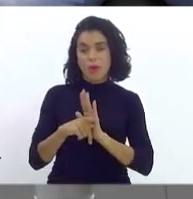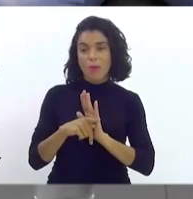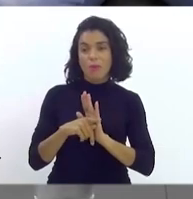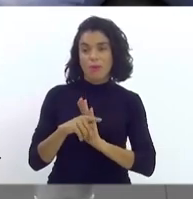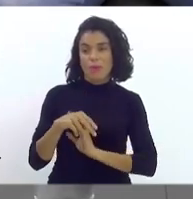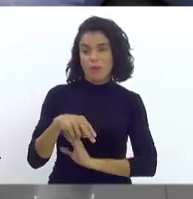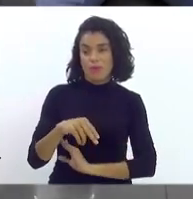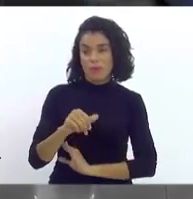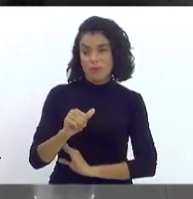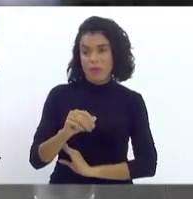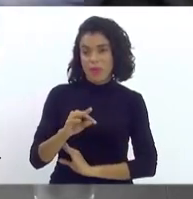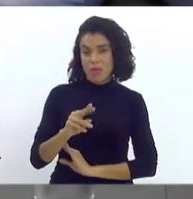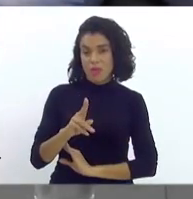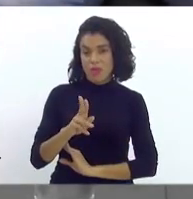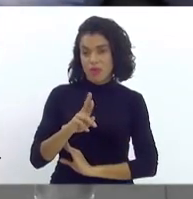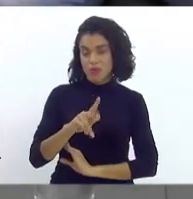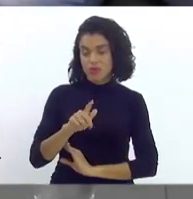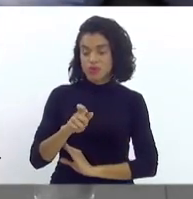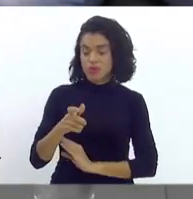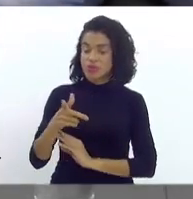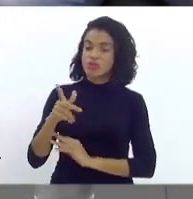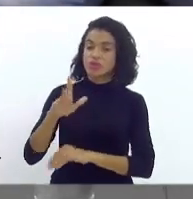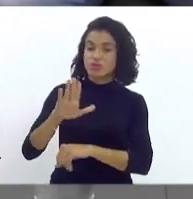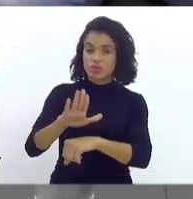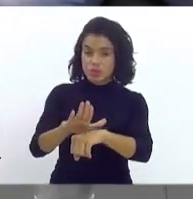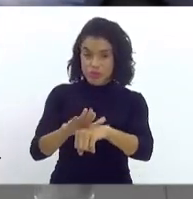né? Ela chama